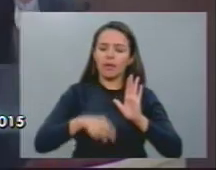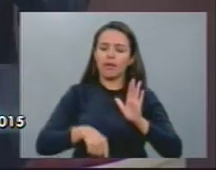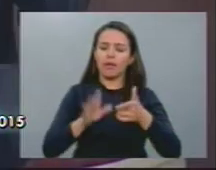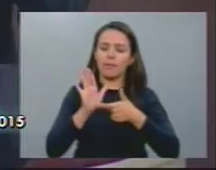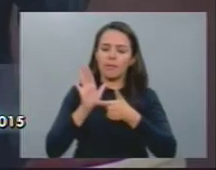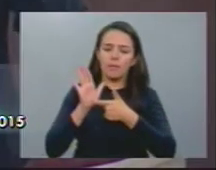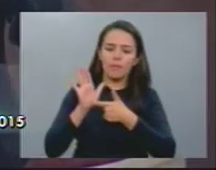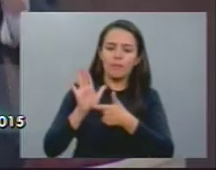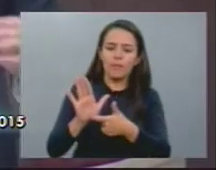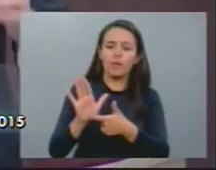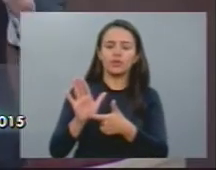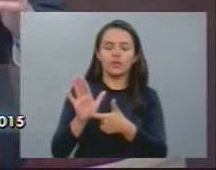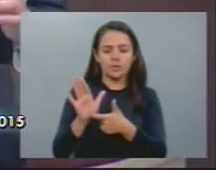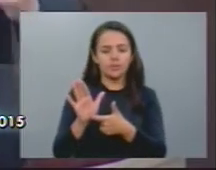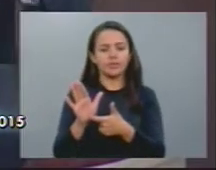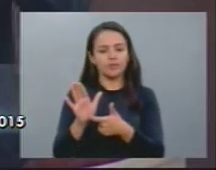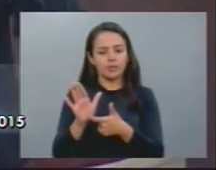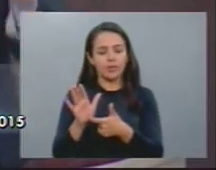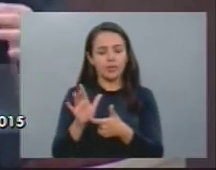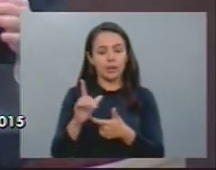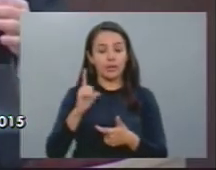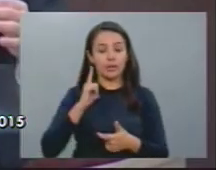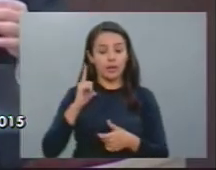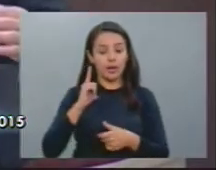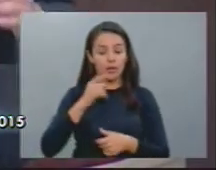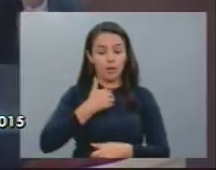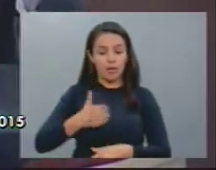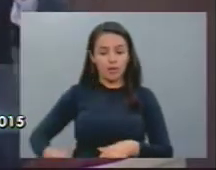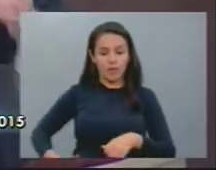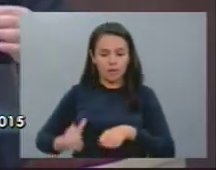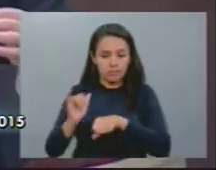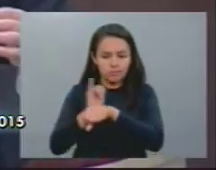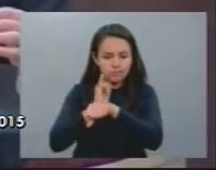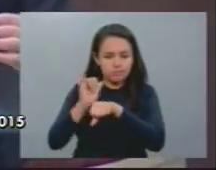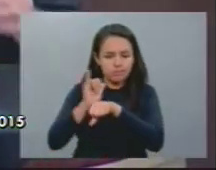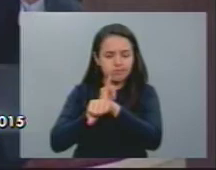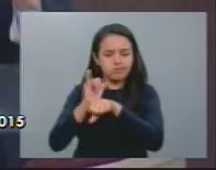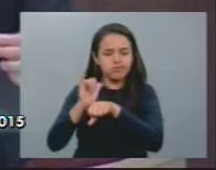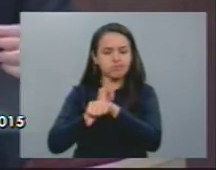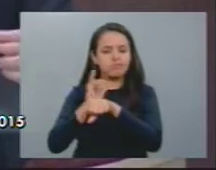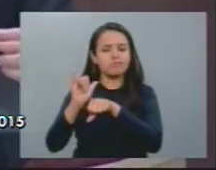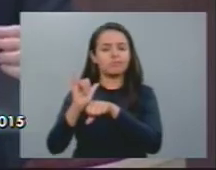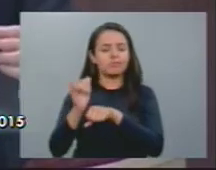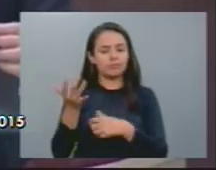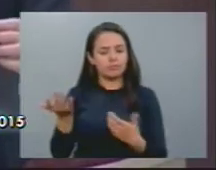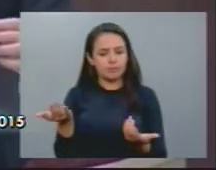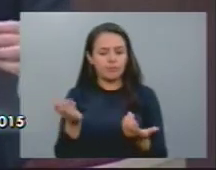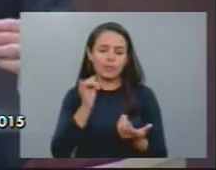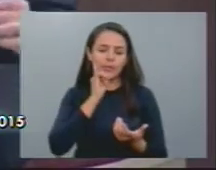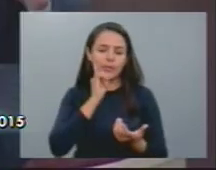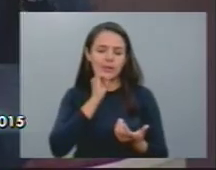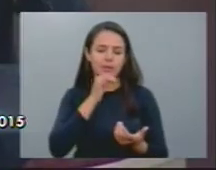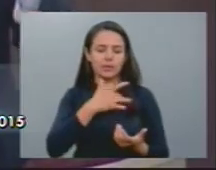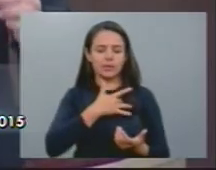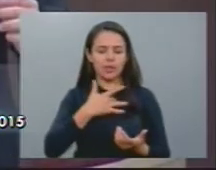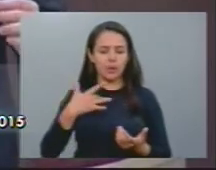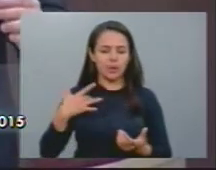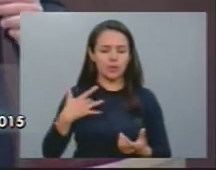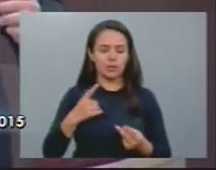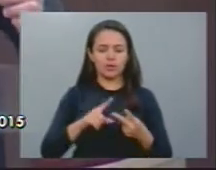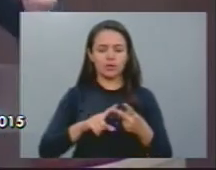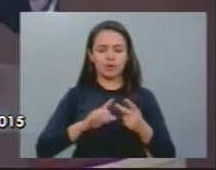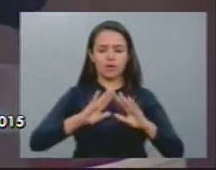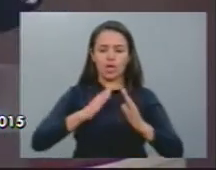que algumas áreas estratégicas foram deixadas de lado ou não